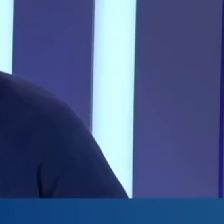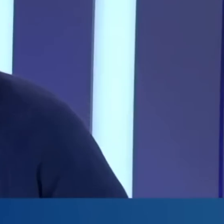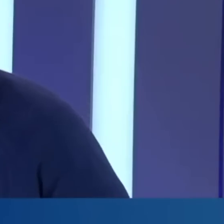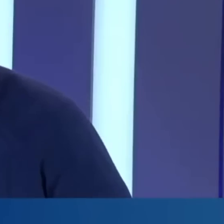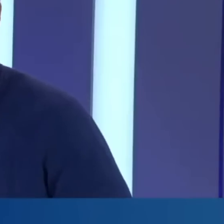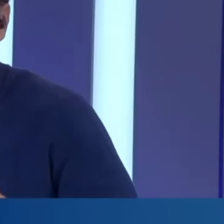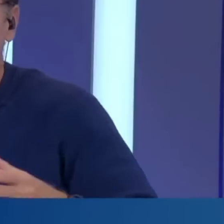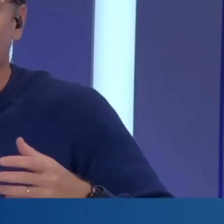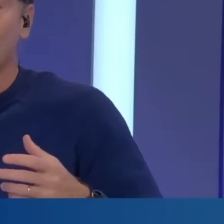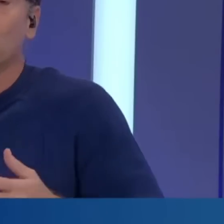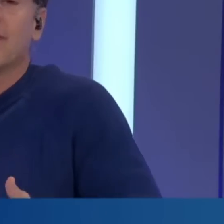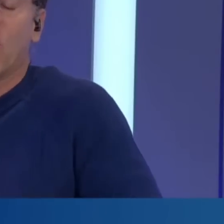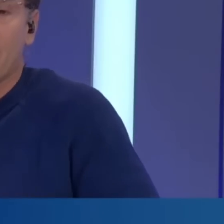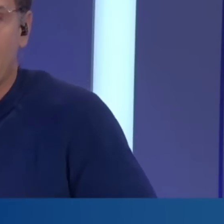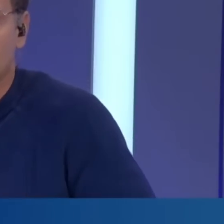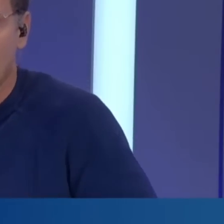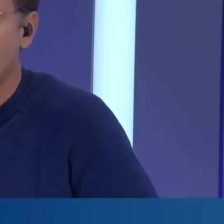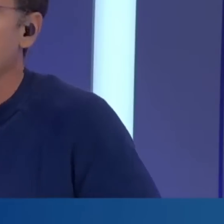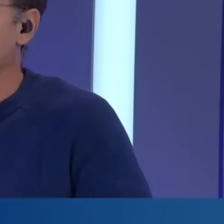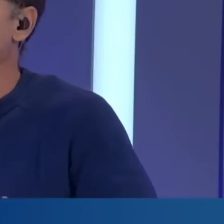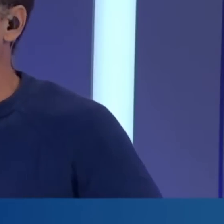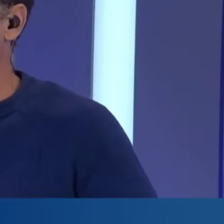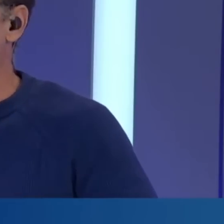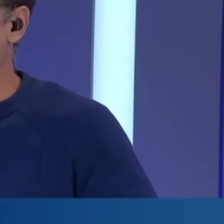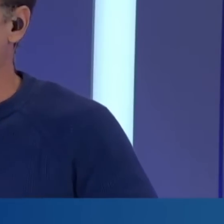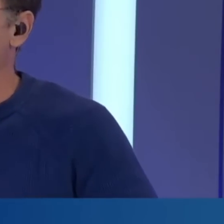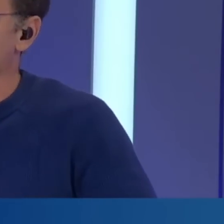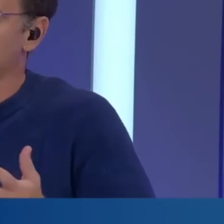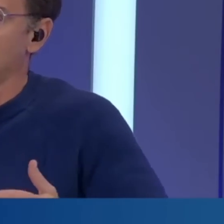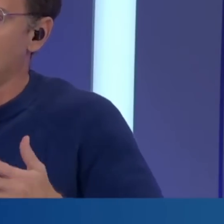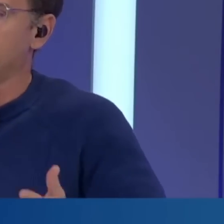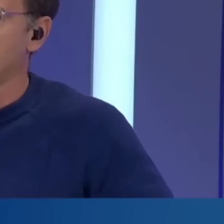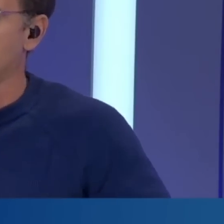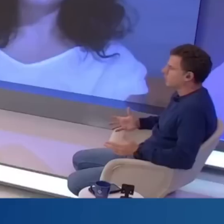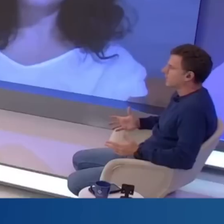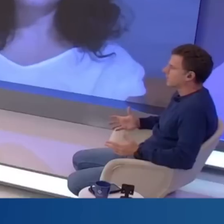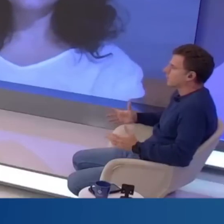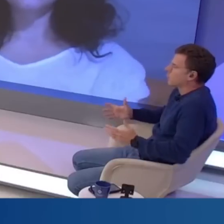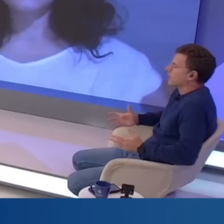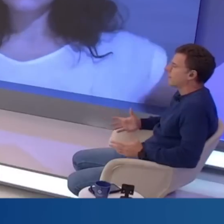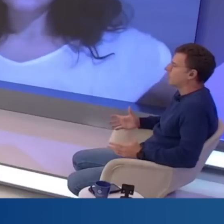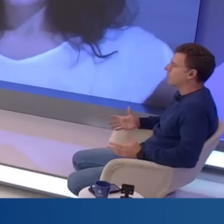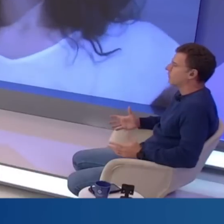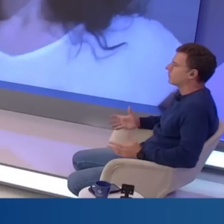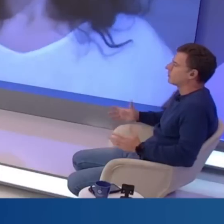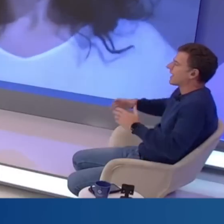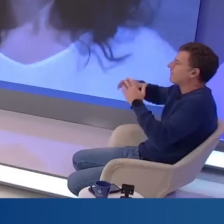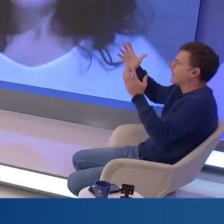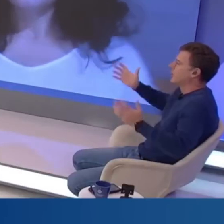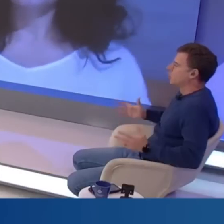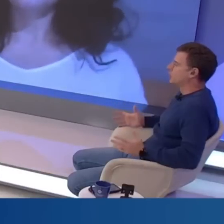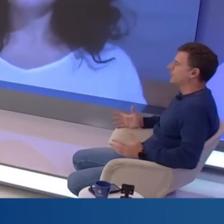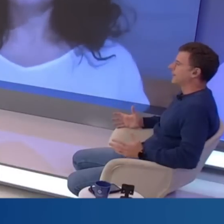é abundante. Então, usar um remédio só... Eu lembro quando eu era mais novo, eu estou quase chegando aos 50 anos, quando eu era mais novo era o seguinte,